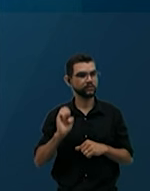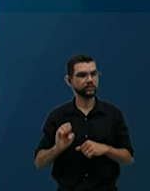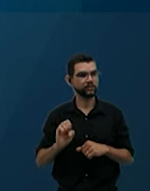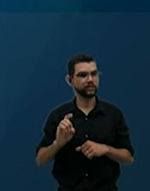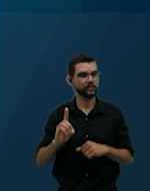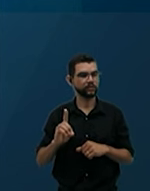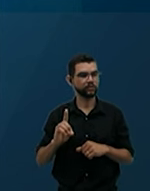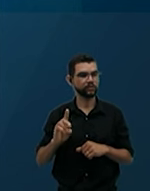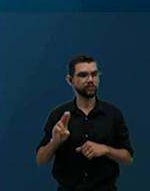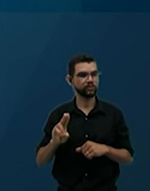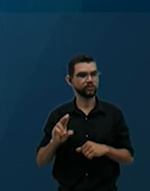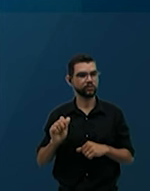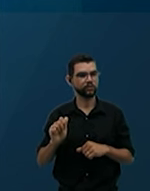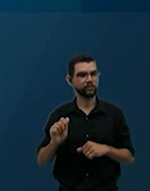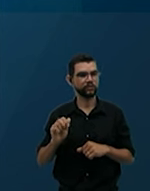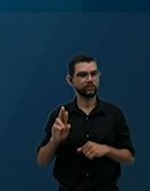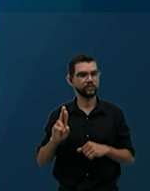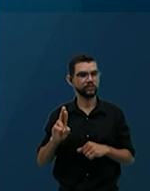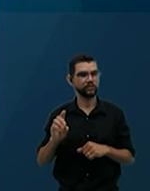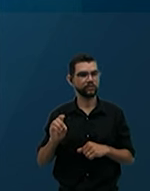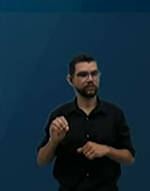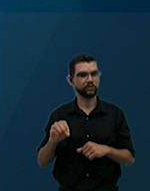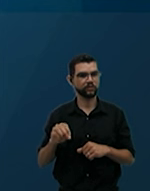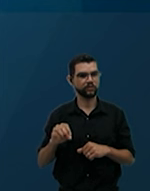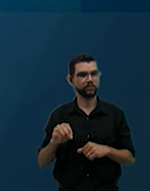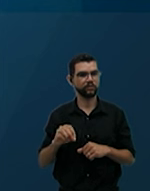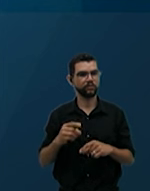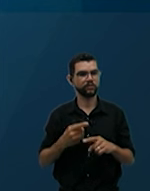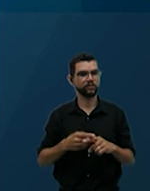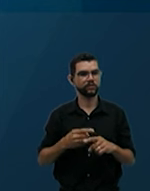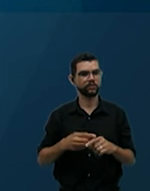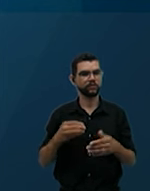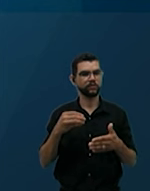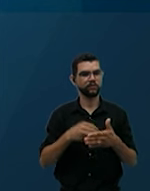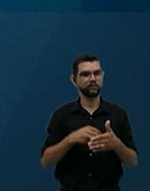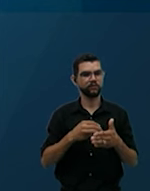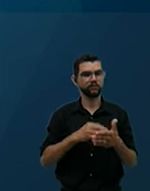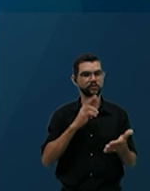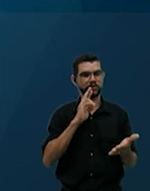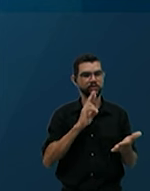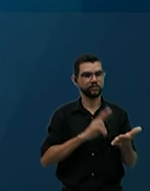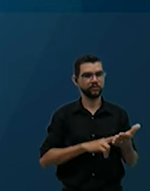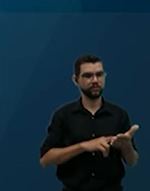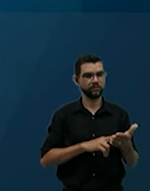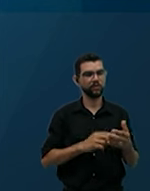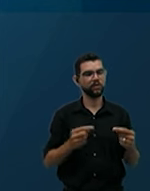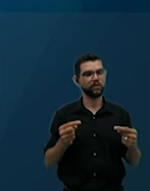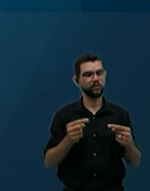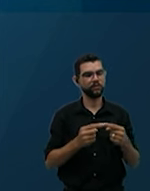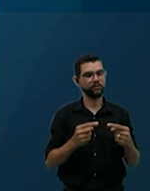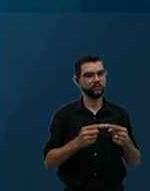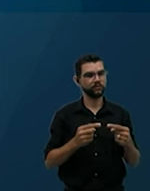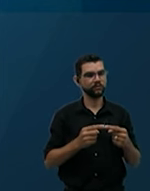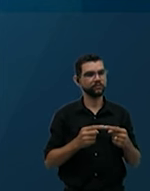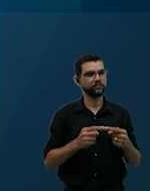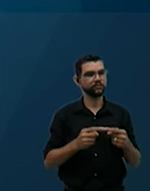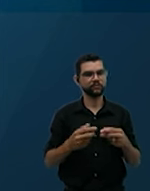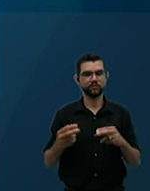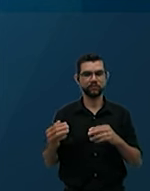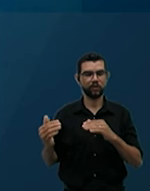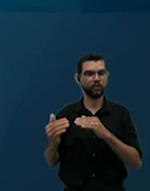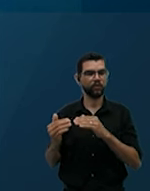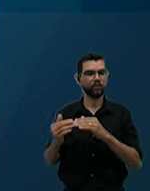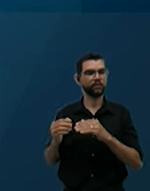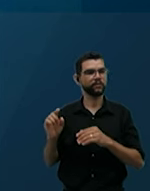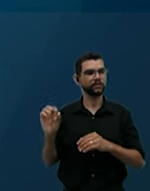voto do senhor relator coincide com a pretensão dessas partes, ok? Então, pergunto